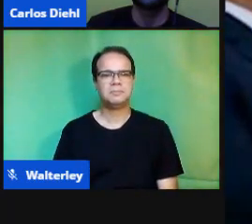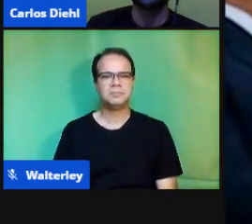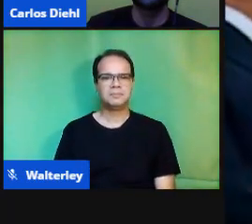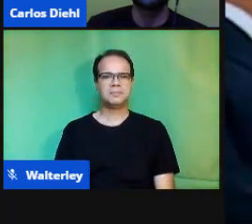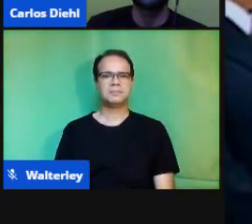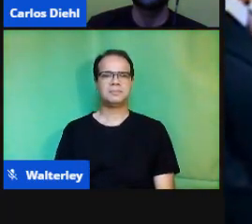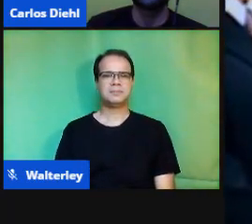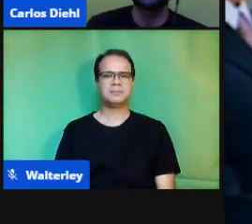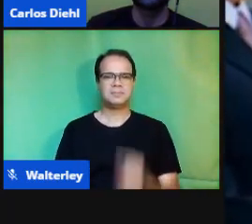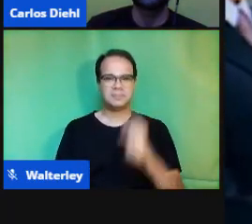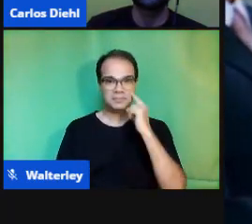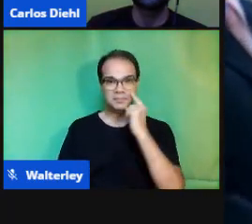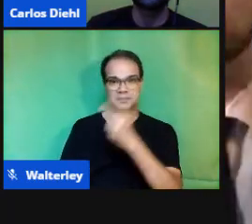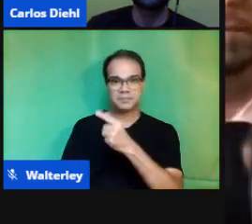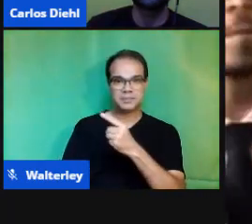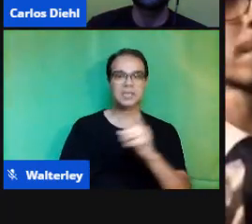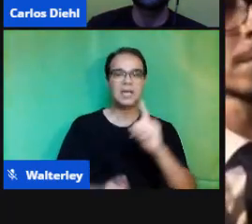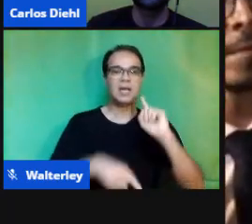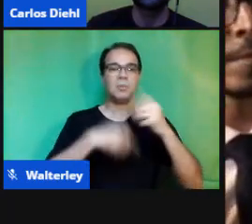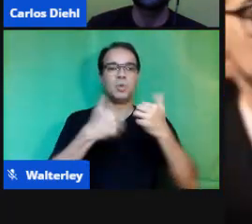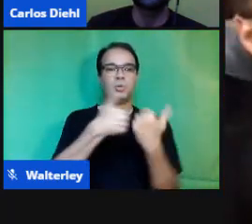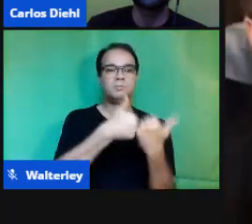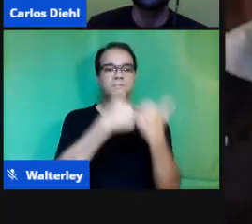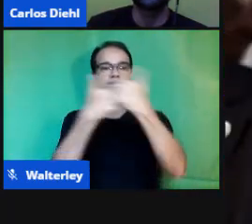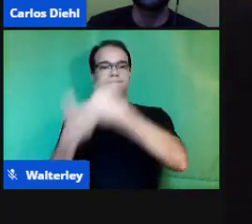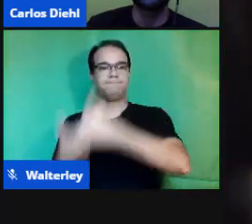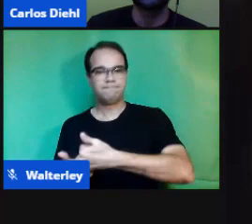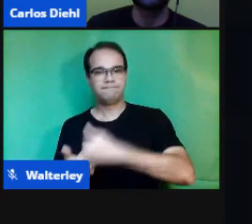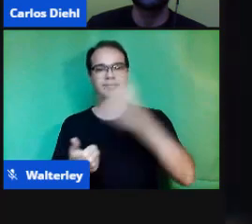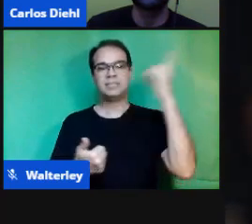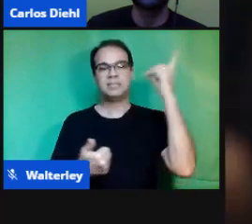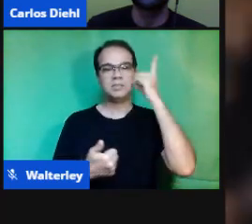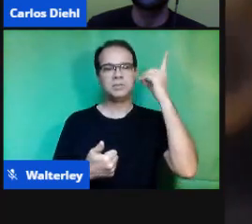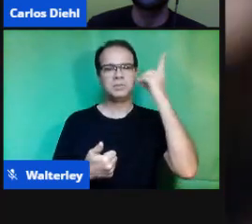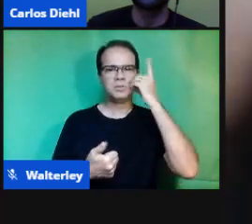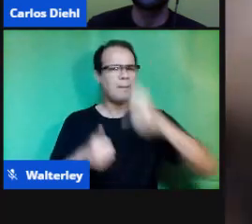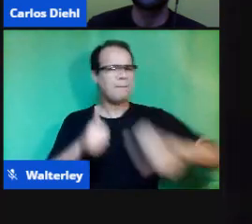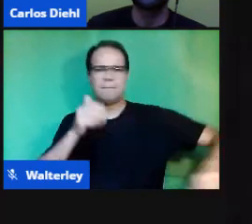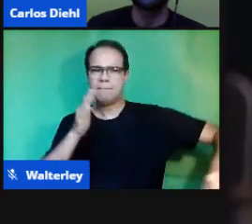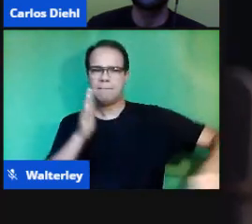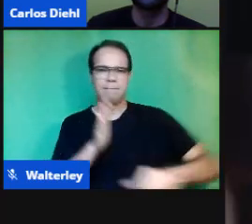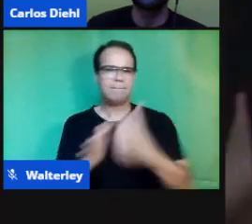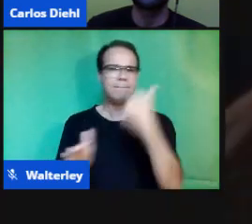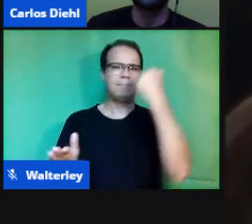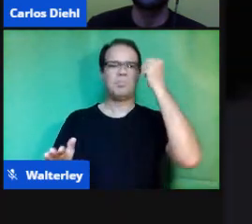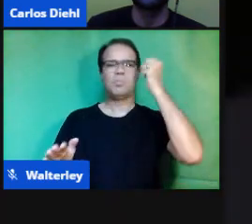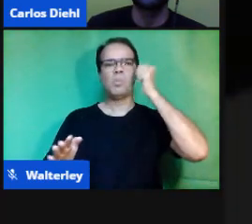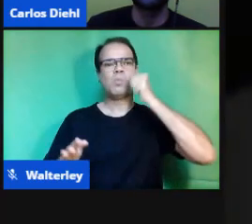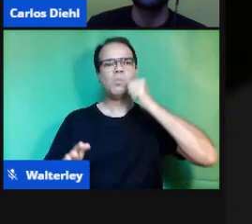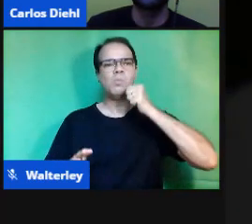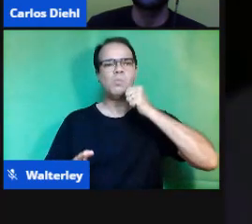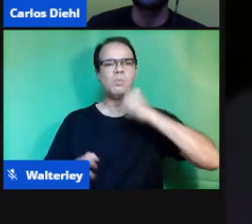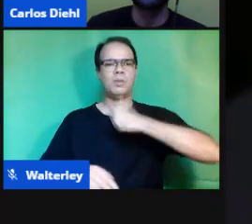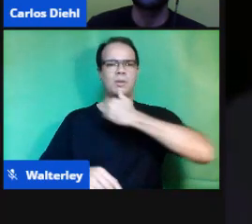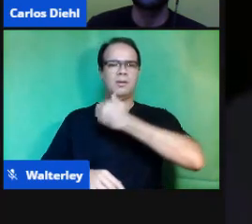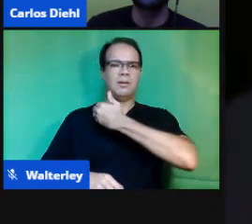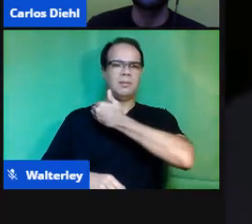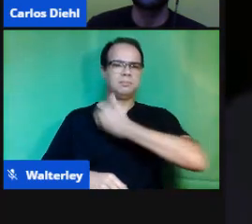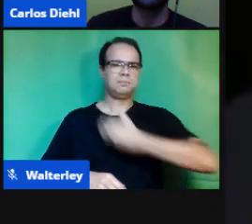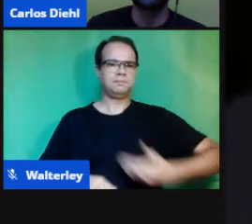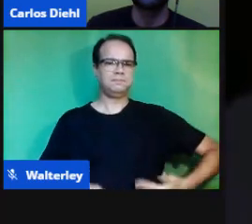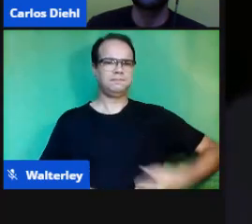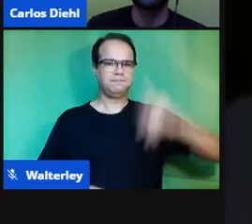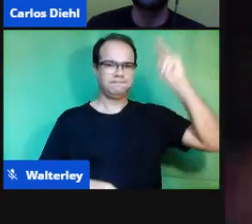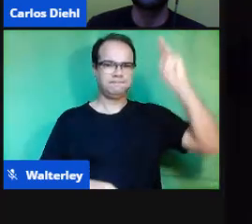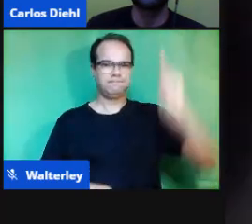Para sucedê-lo, ele escolhe Dilma Rousseff, que se torna nossa primeira presidente mulher. Todos nós seremos